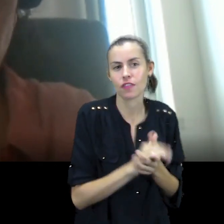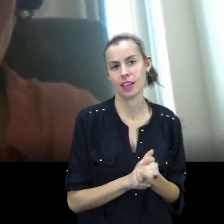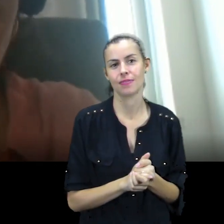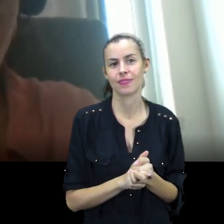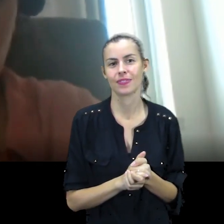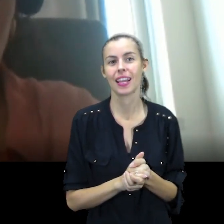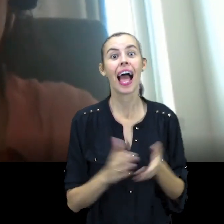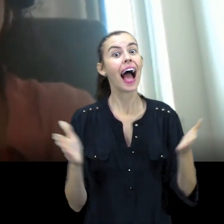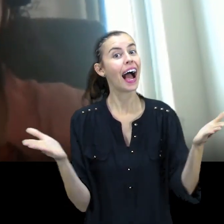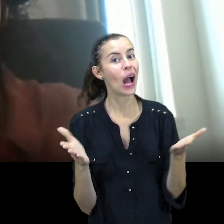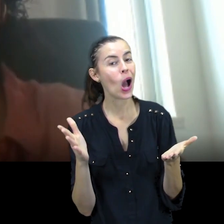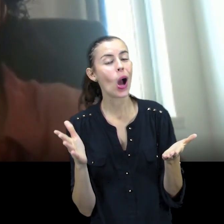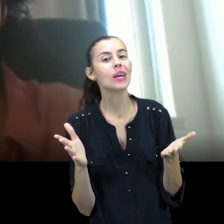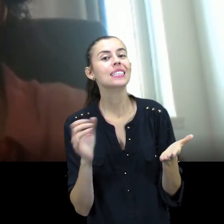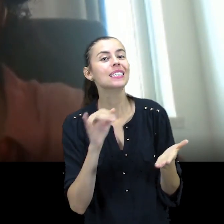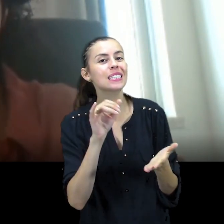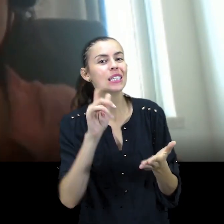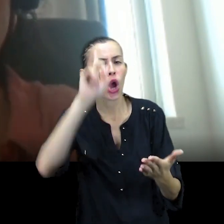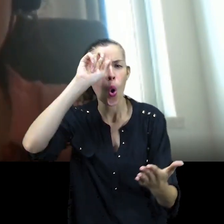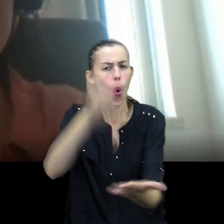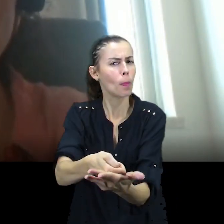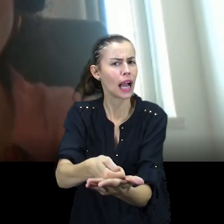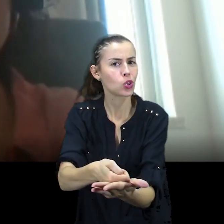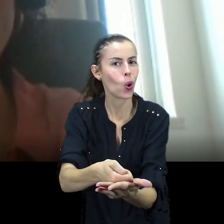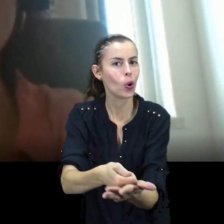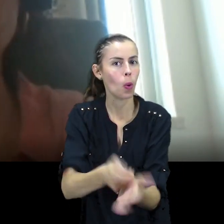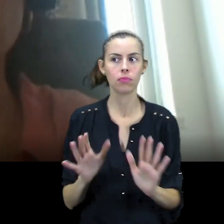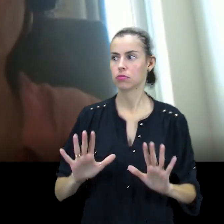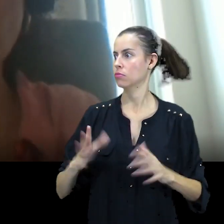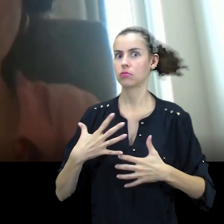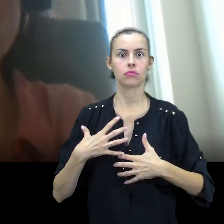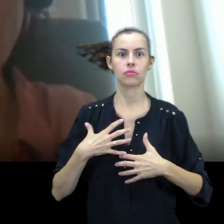outros cursos vêm fazendo. Então, a gente tem, por exemplo, projetos pedagógicos